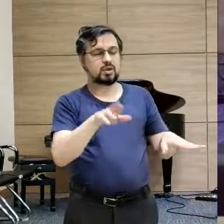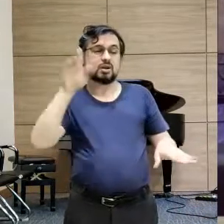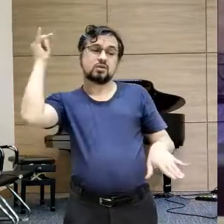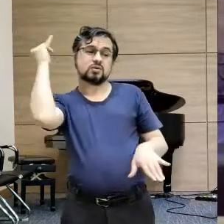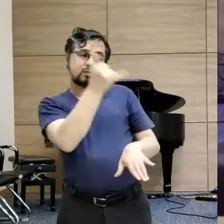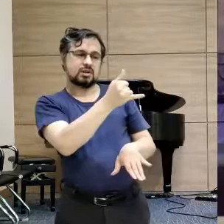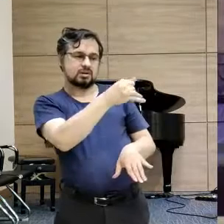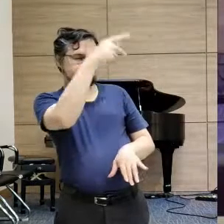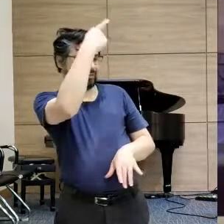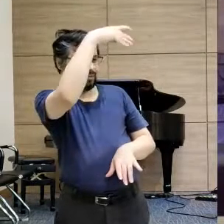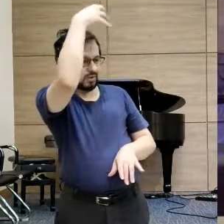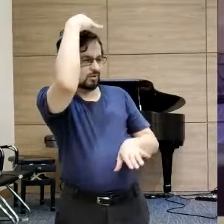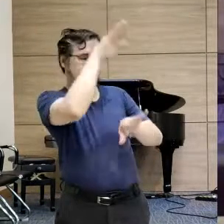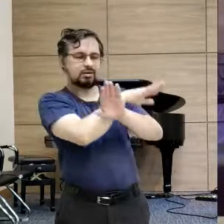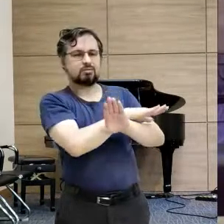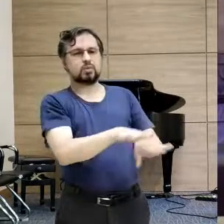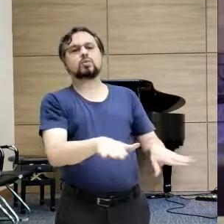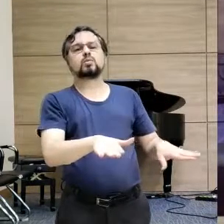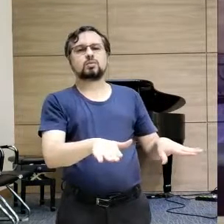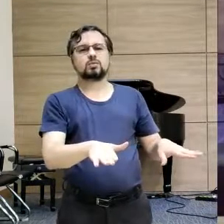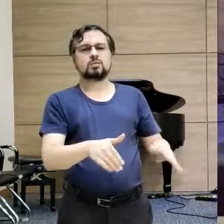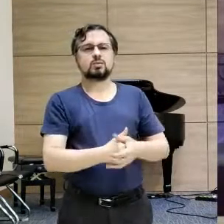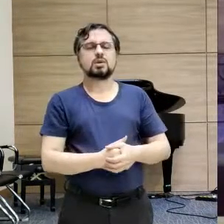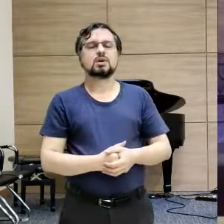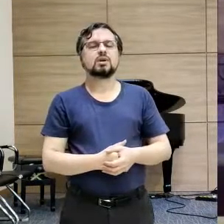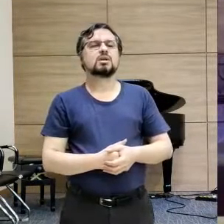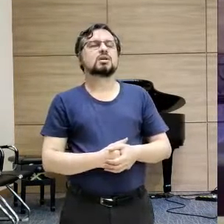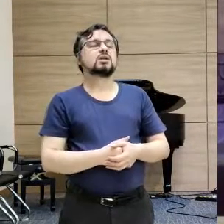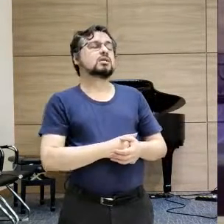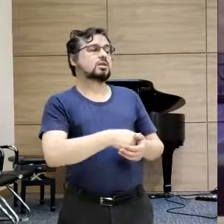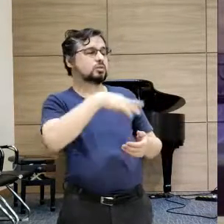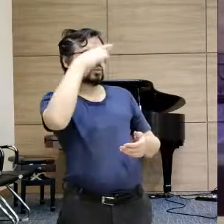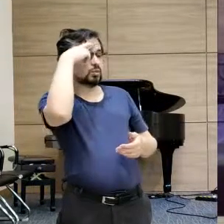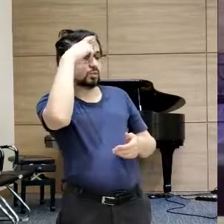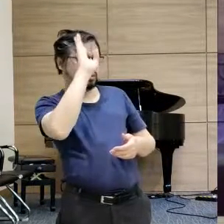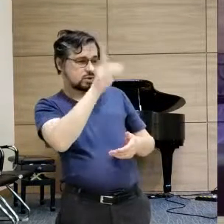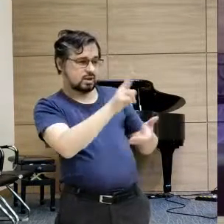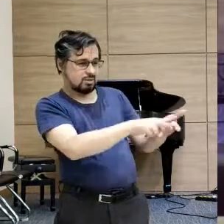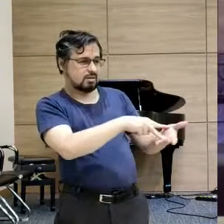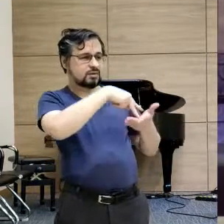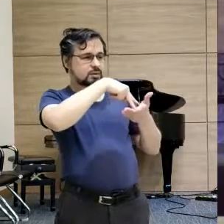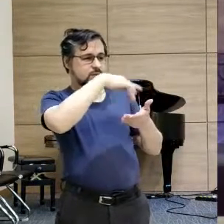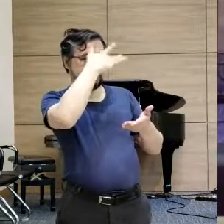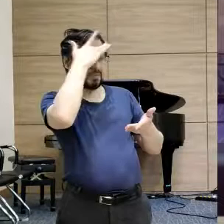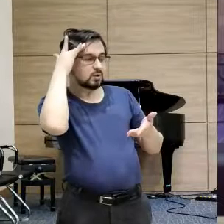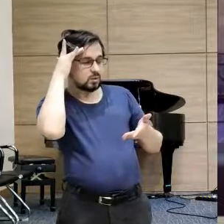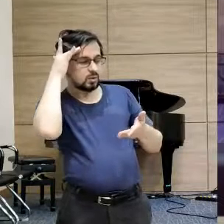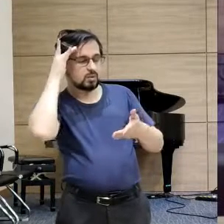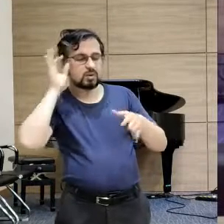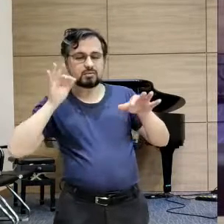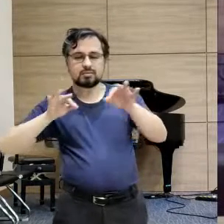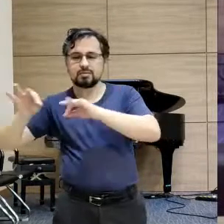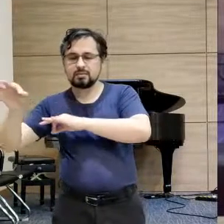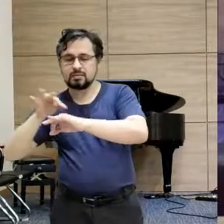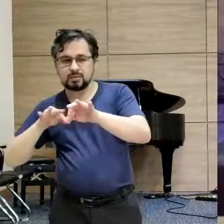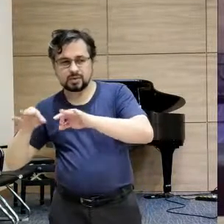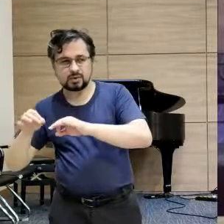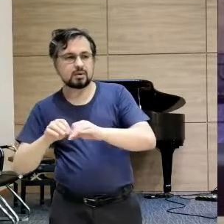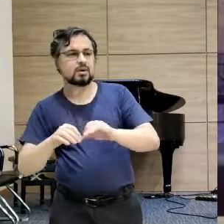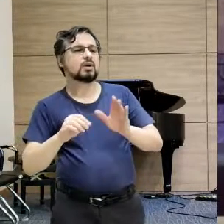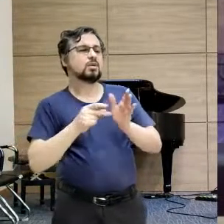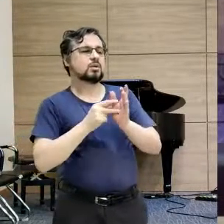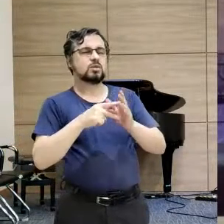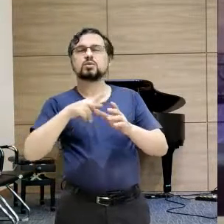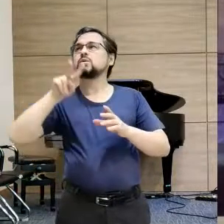mais, no capítulo 13 ele vai dizer, e o Senhor já levantou um homem, ele já prescrutou sobre a face da terra, os